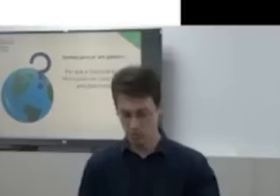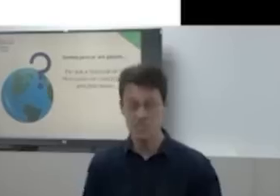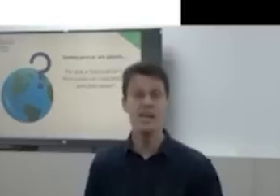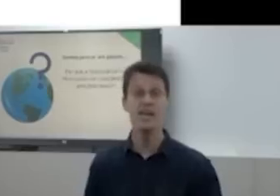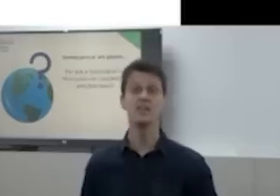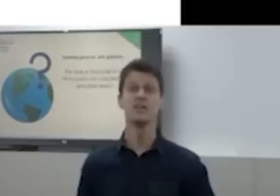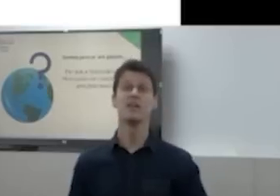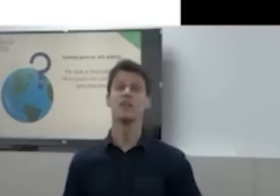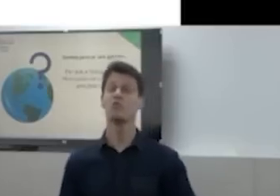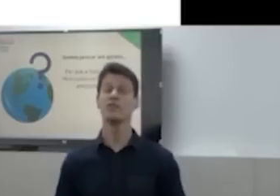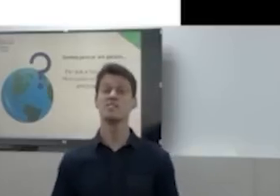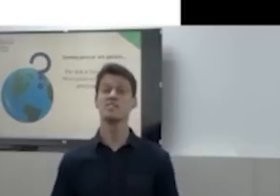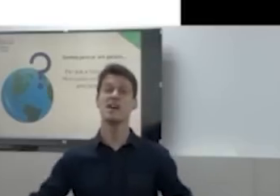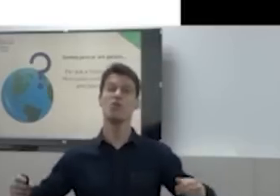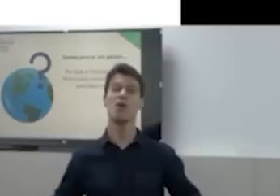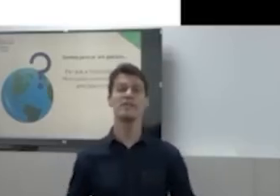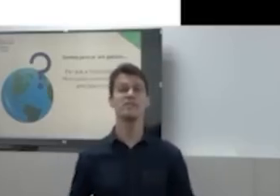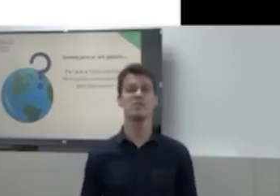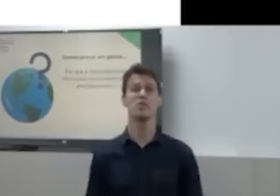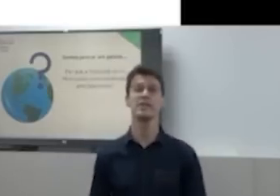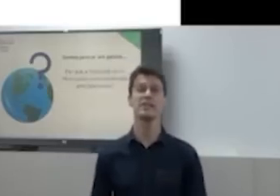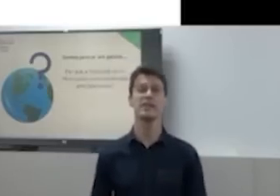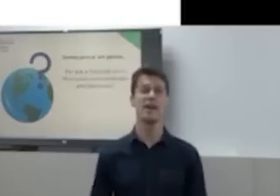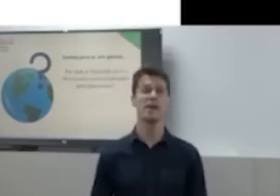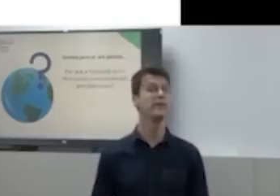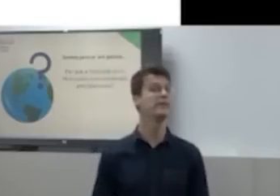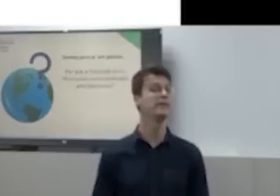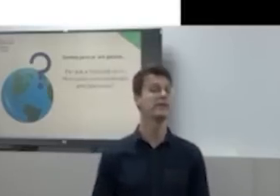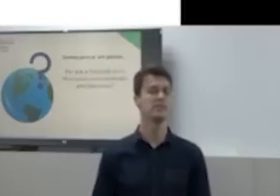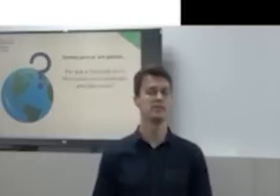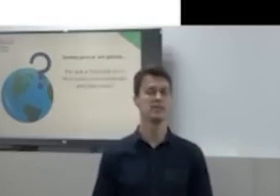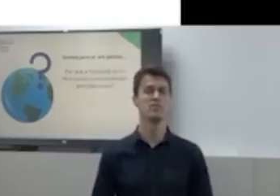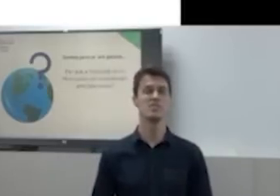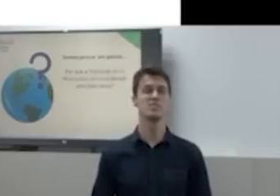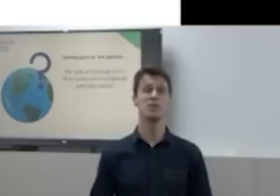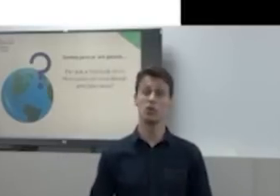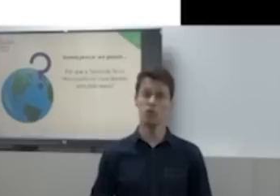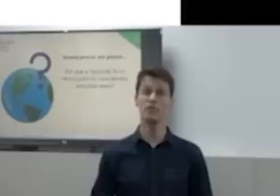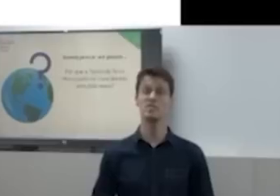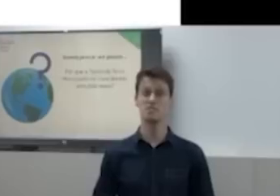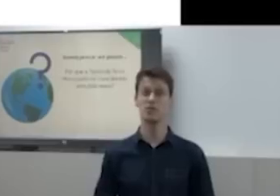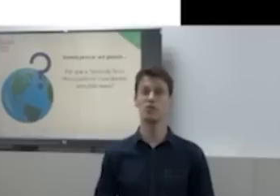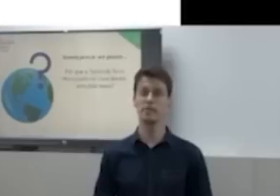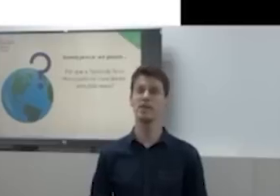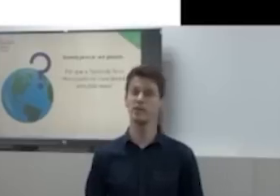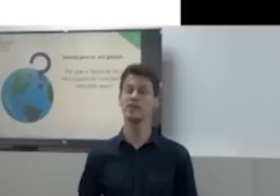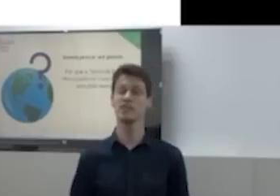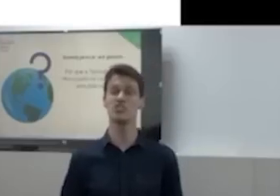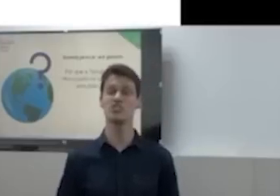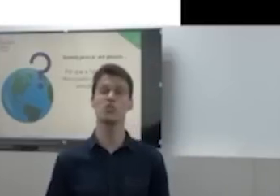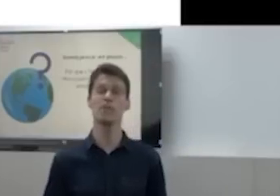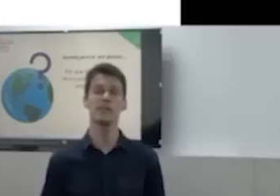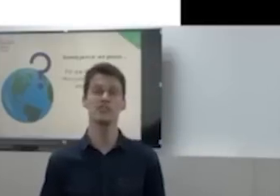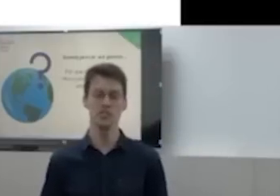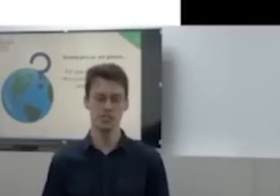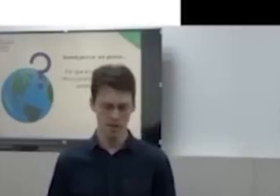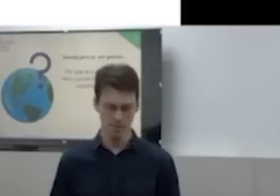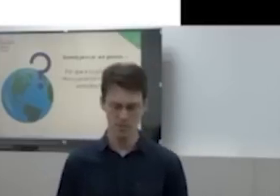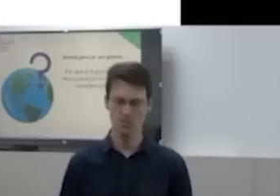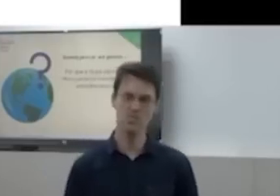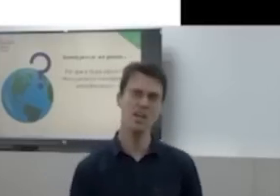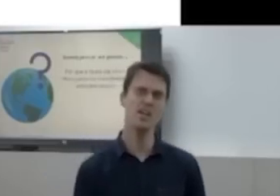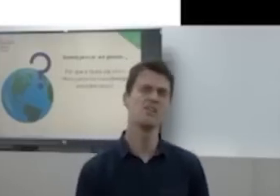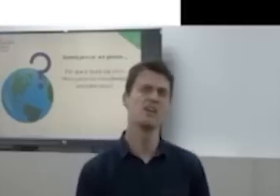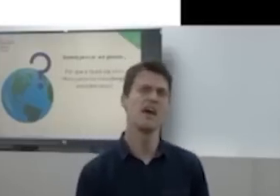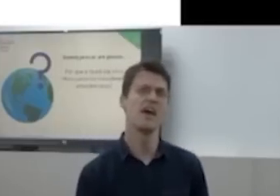Ai, Fabiana, eu não sei. Eu conheci agora essa teoria da Terra plana. Você explicou bem, eu entendi, eu